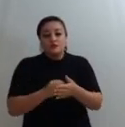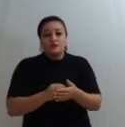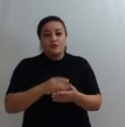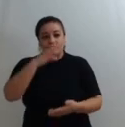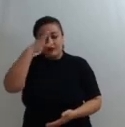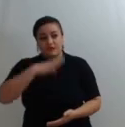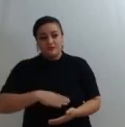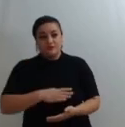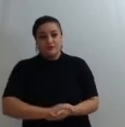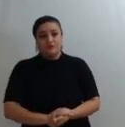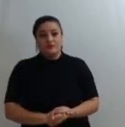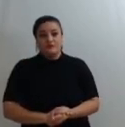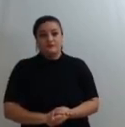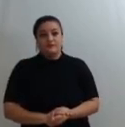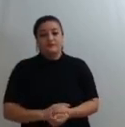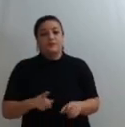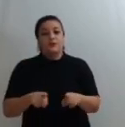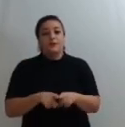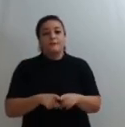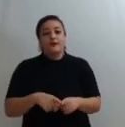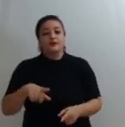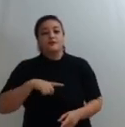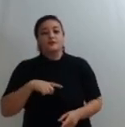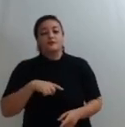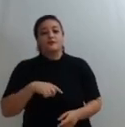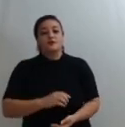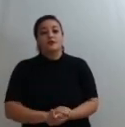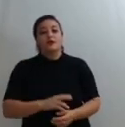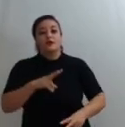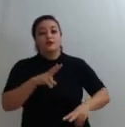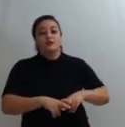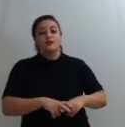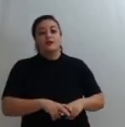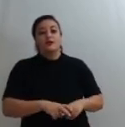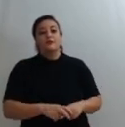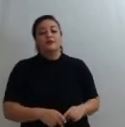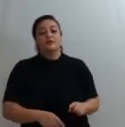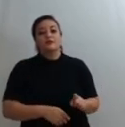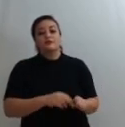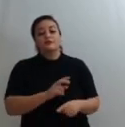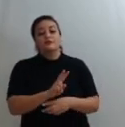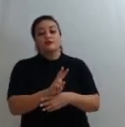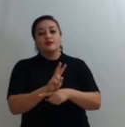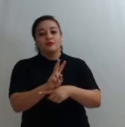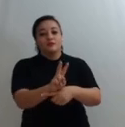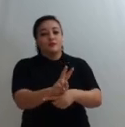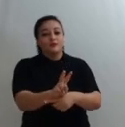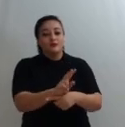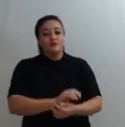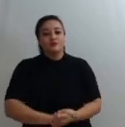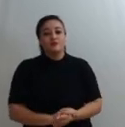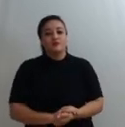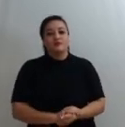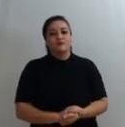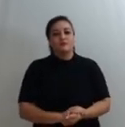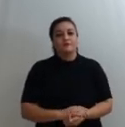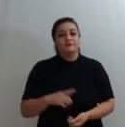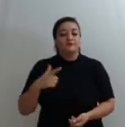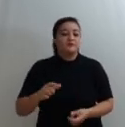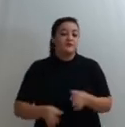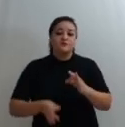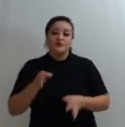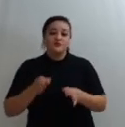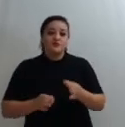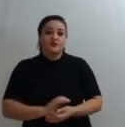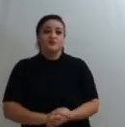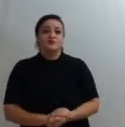do prazo de prisão preventiva do paciente desde de julho de 2019, não se verifica desídia do judiciário na condução da ação penal, pois a